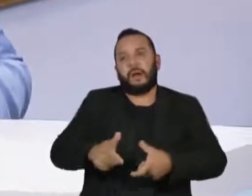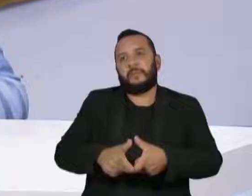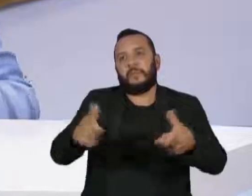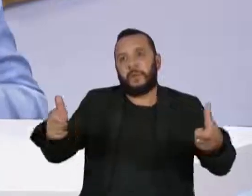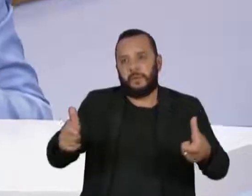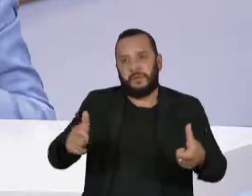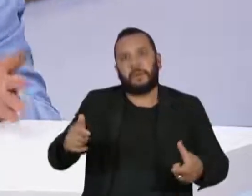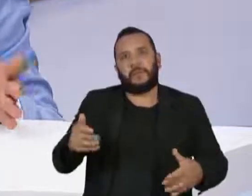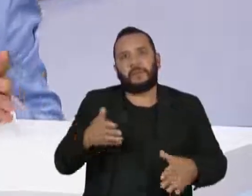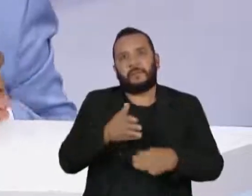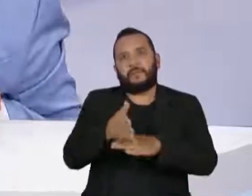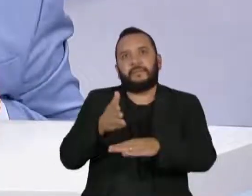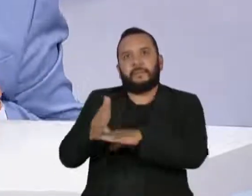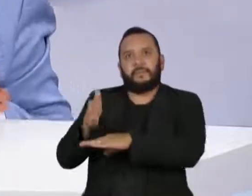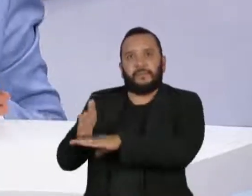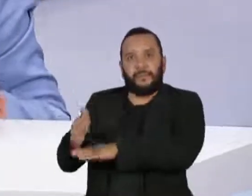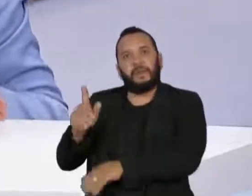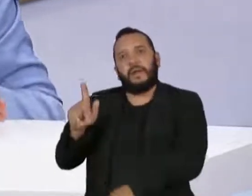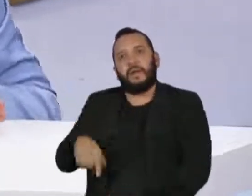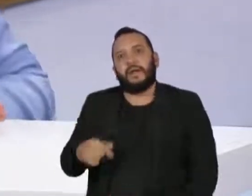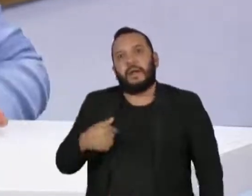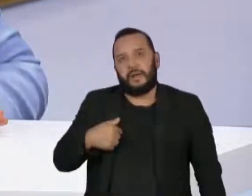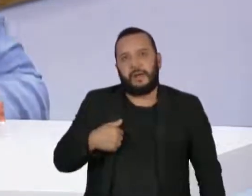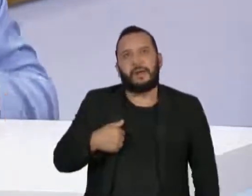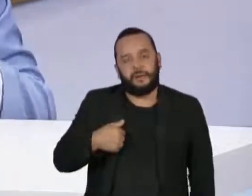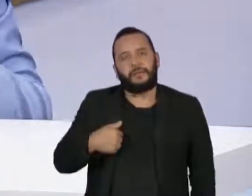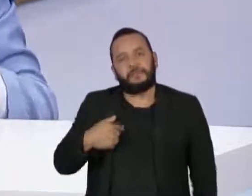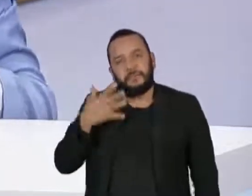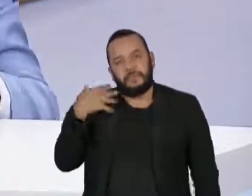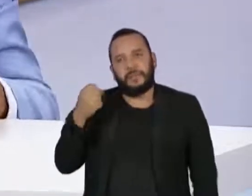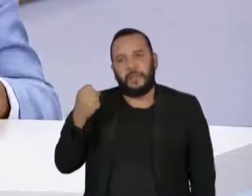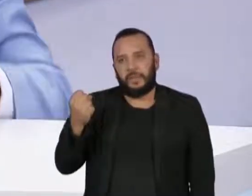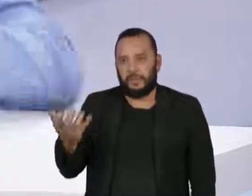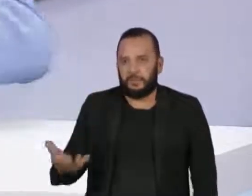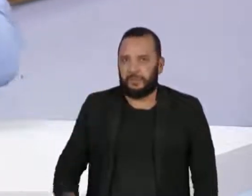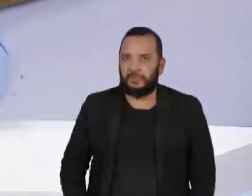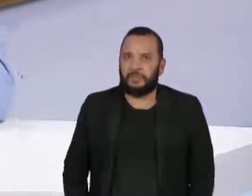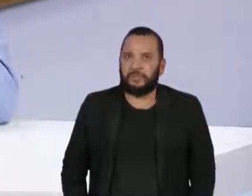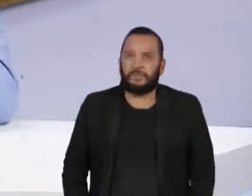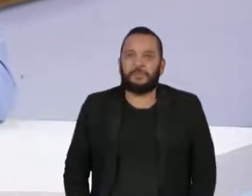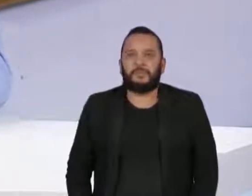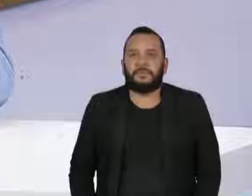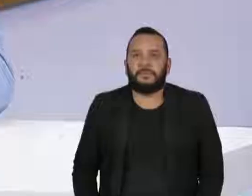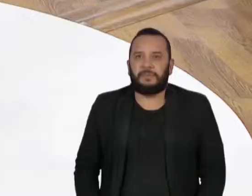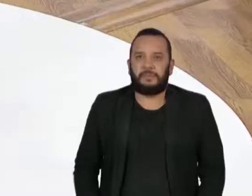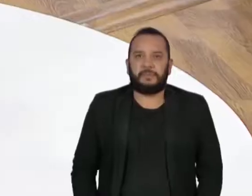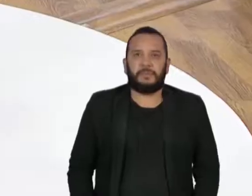lugares que a gente frequenta ou que a gente está, né, não são frequentados por pessoas que nem nós. Sim.